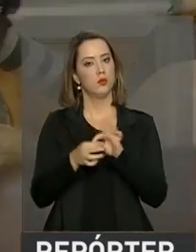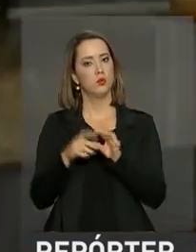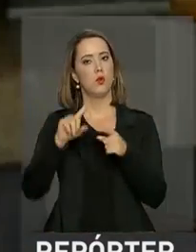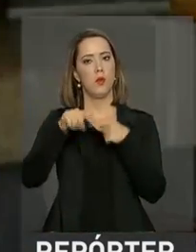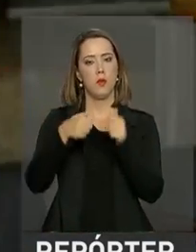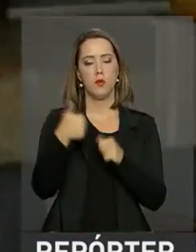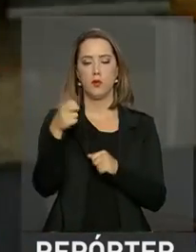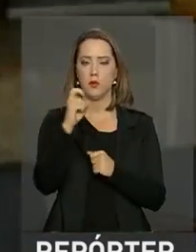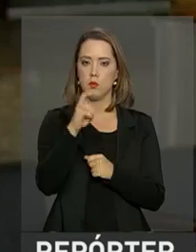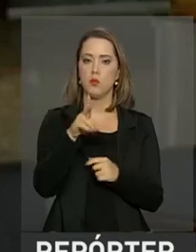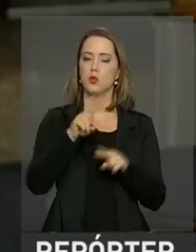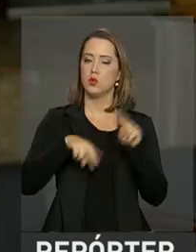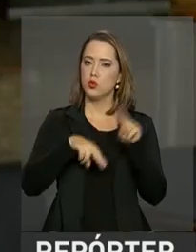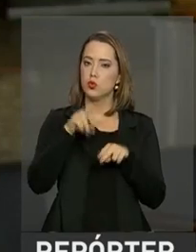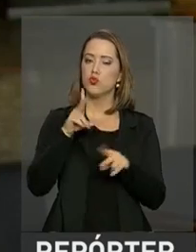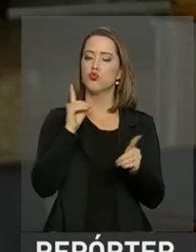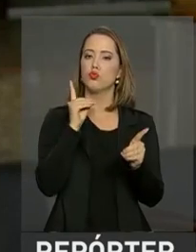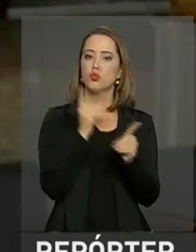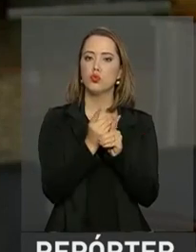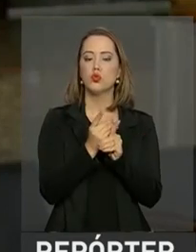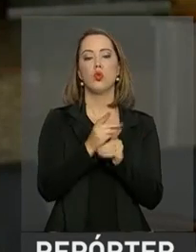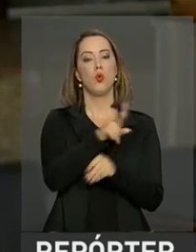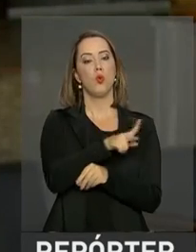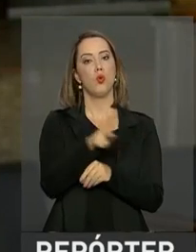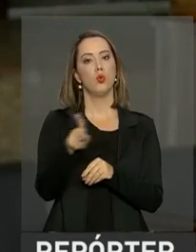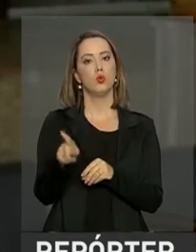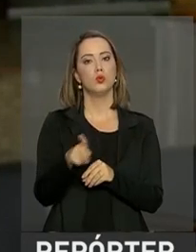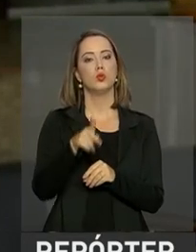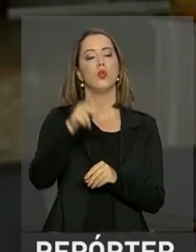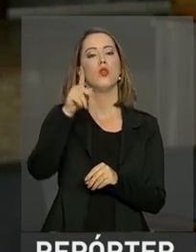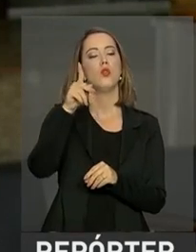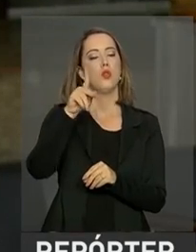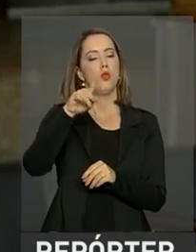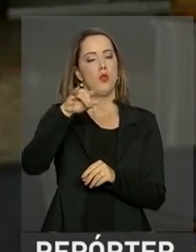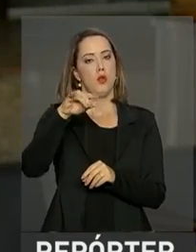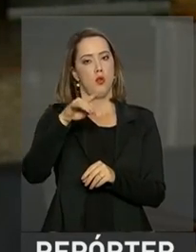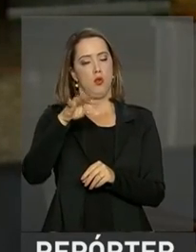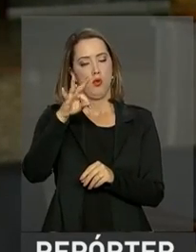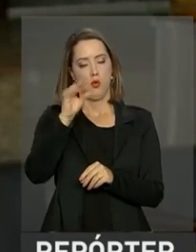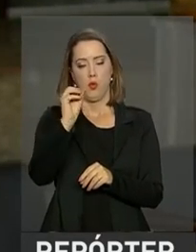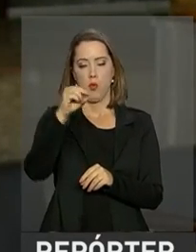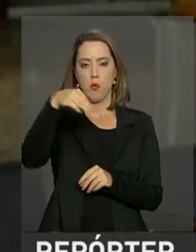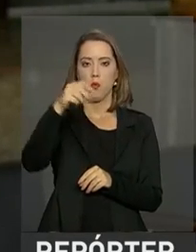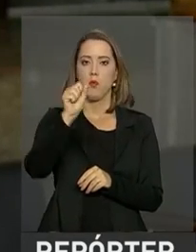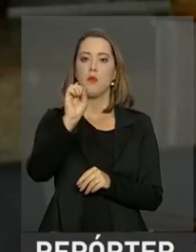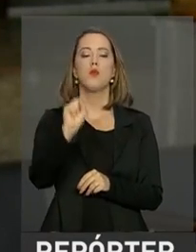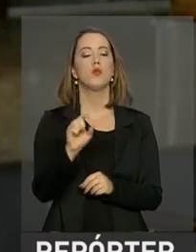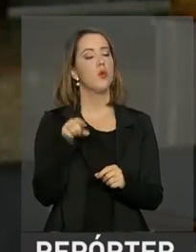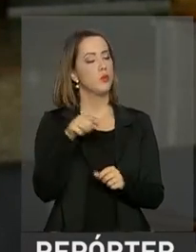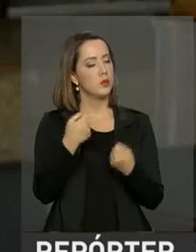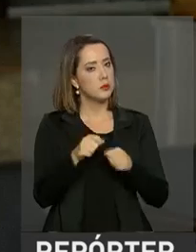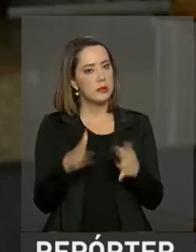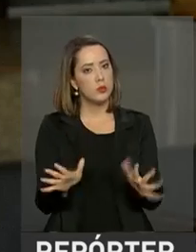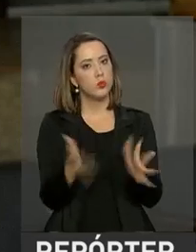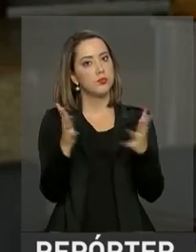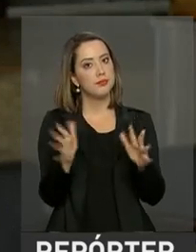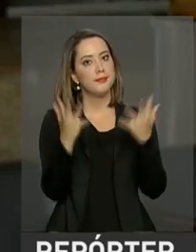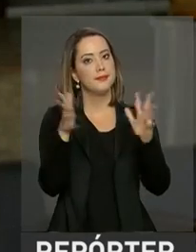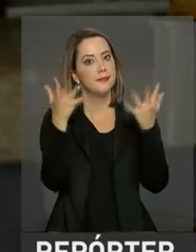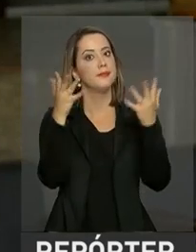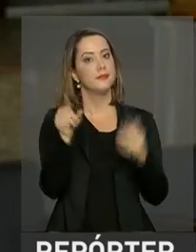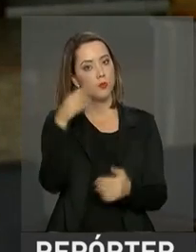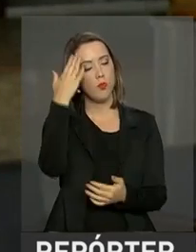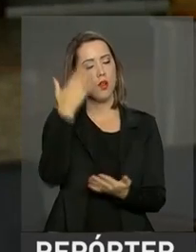no dia 15 de junho com o presidente do comitê Olímpico internacional Thomas B para dar uma injeção de ânimo e uma